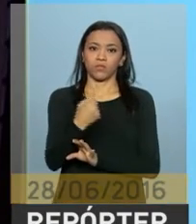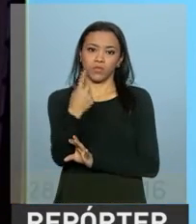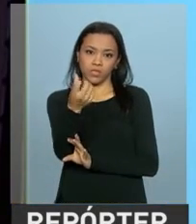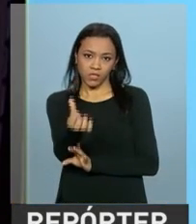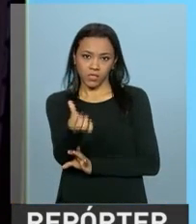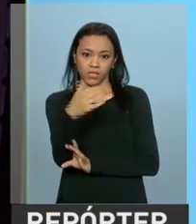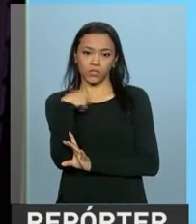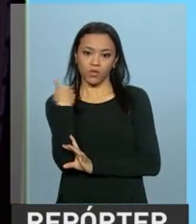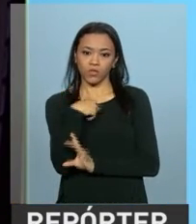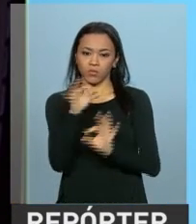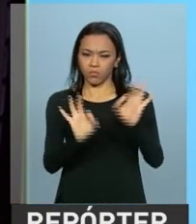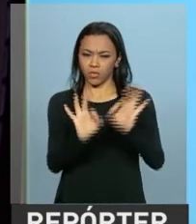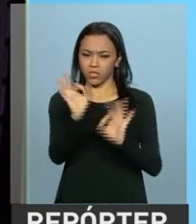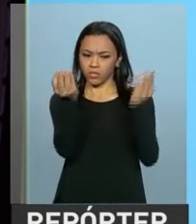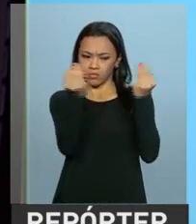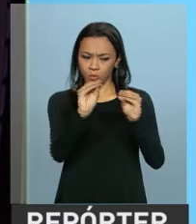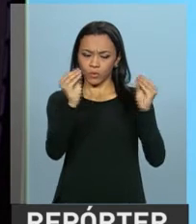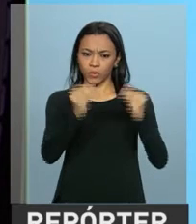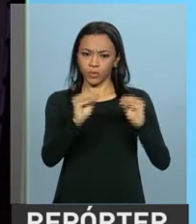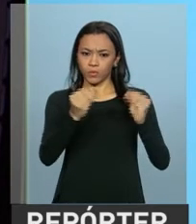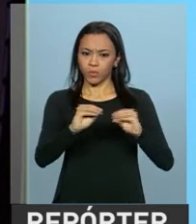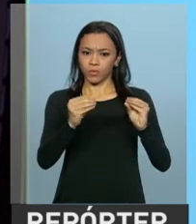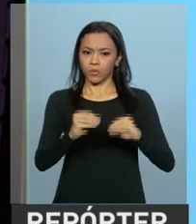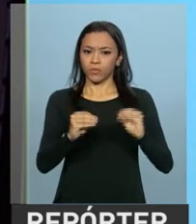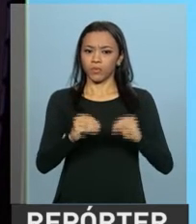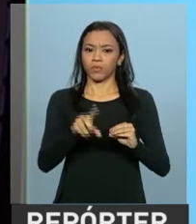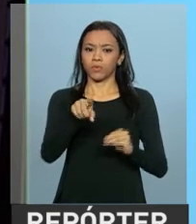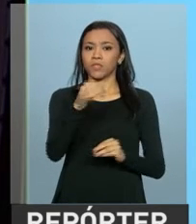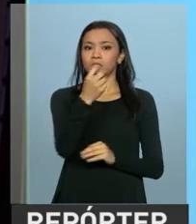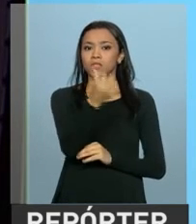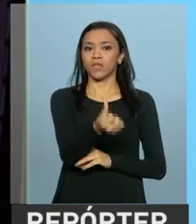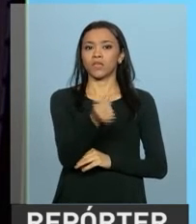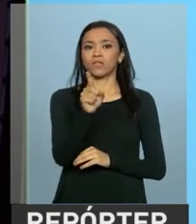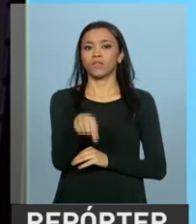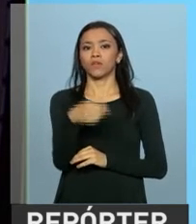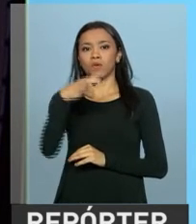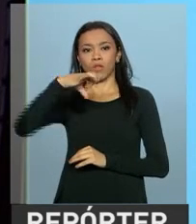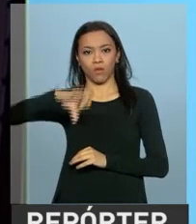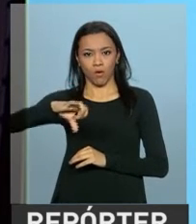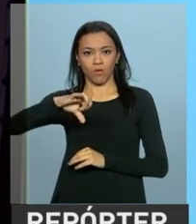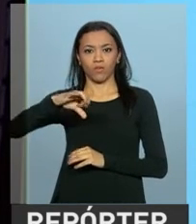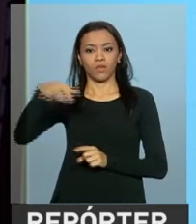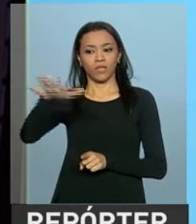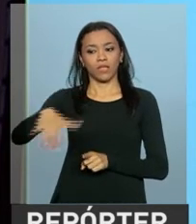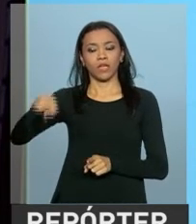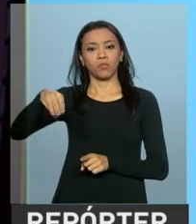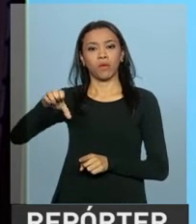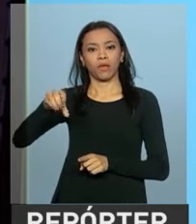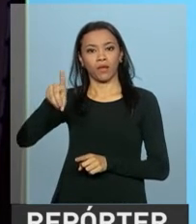estamos projetando no cenário de referência 6,9, no cenário de mercado